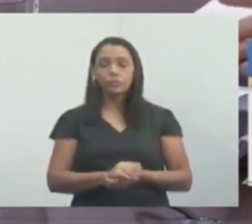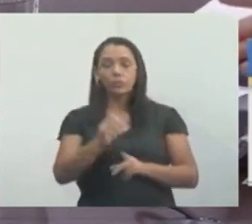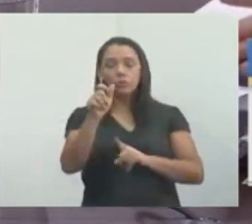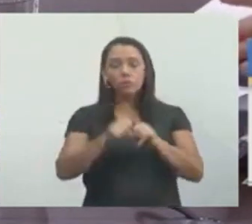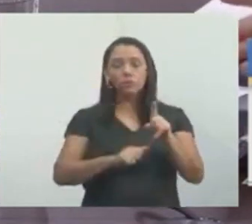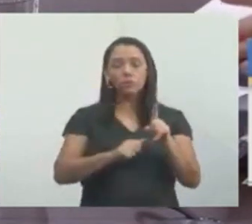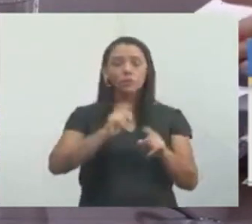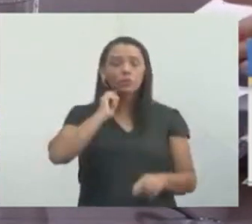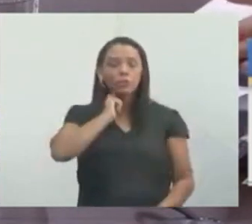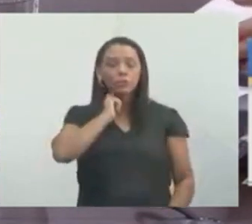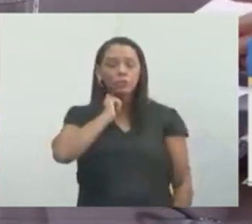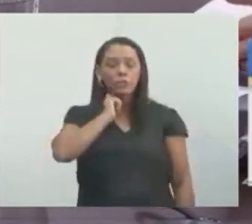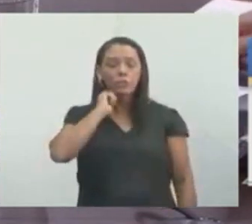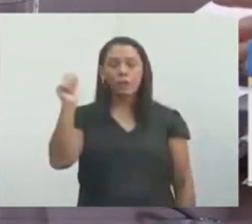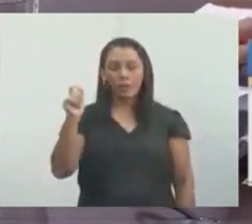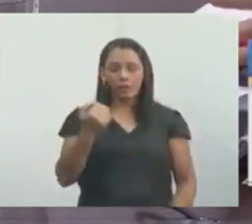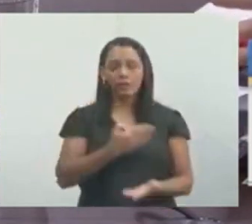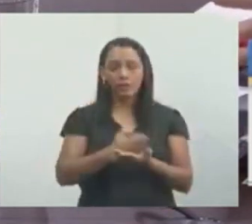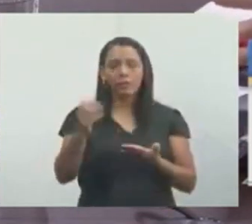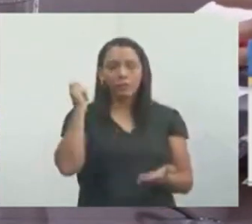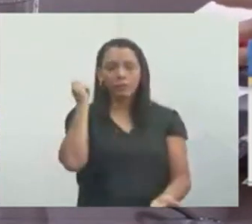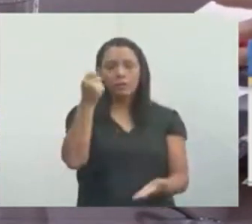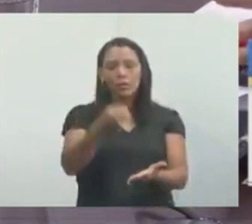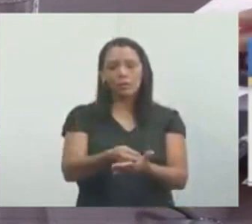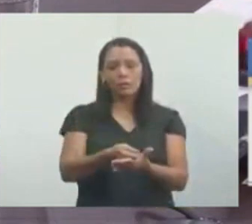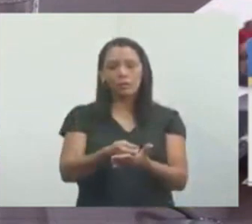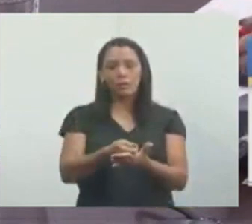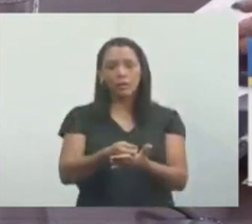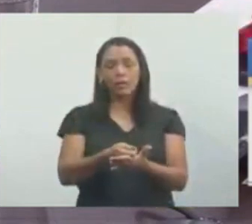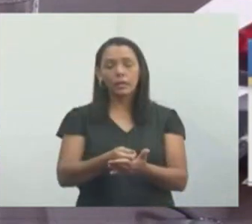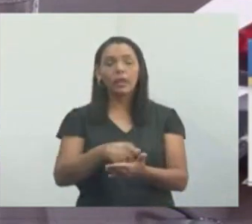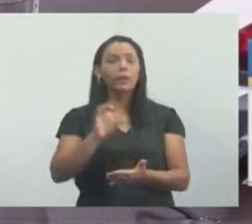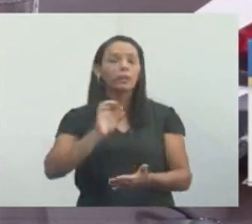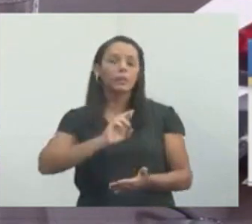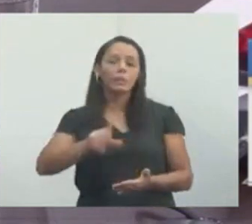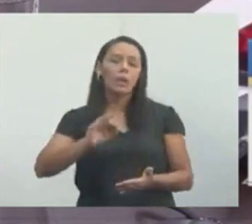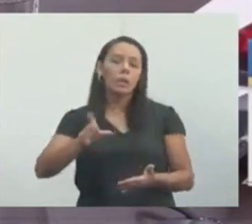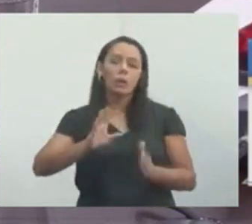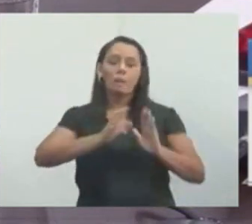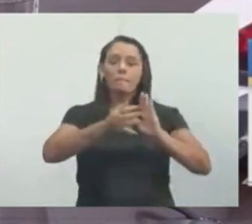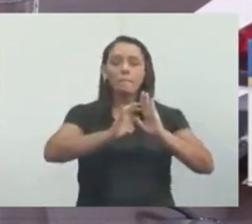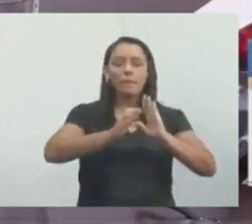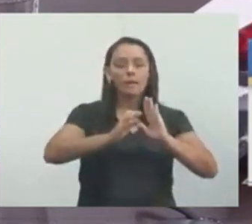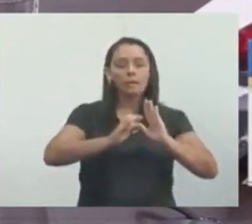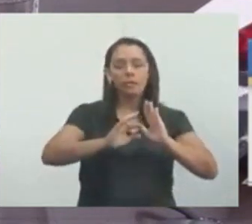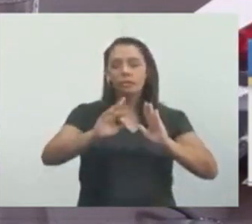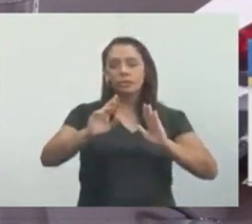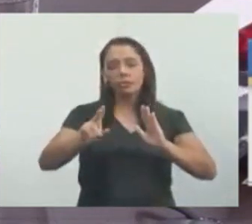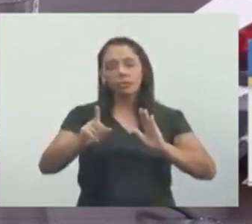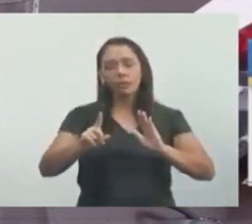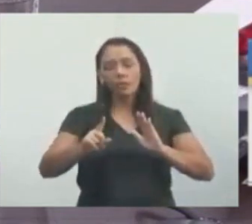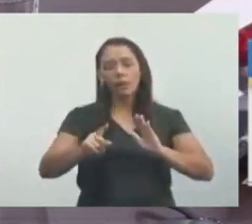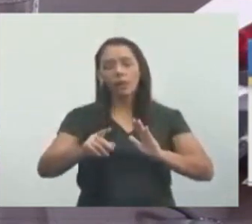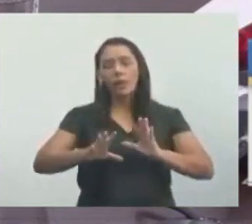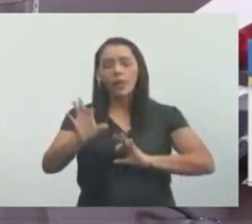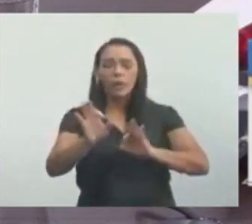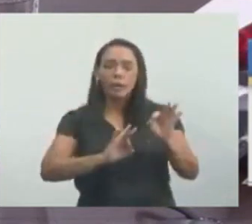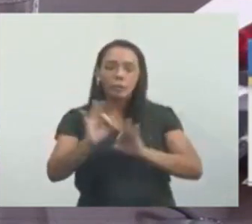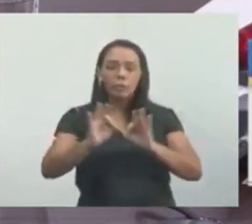eles vão começar a pagar, o que me leva a crer que isso não é partidário, e sim questão de organização mesmo do